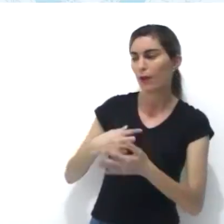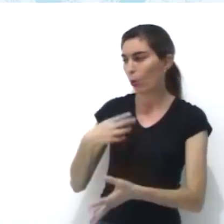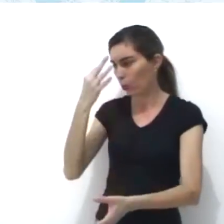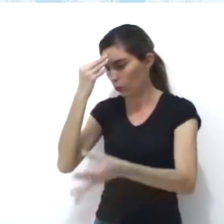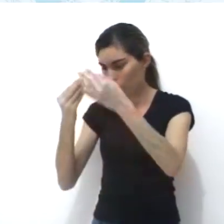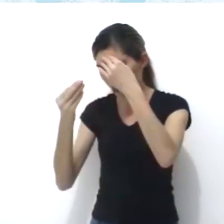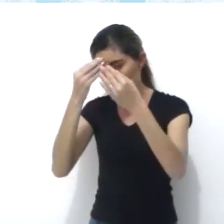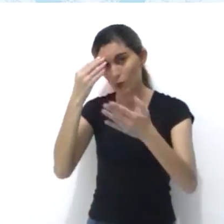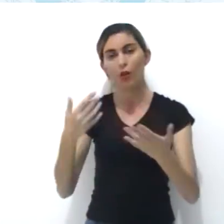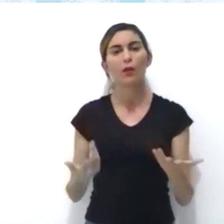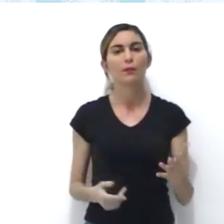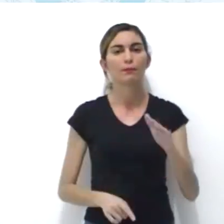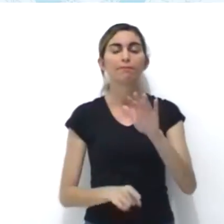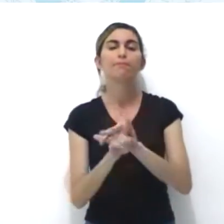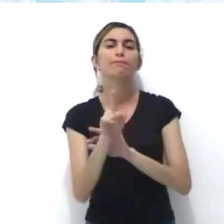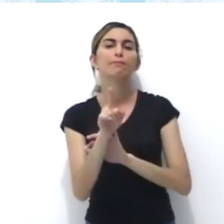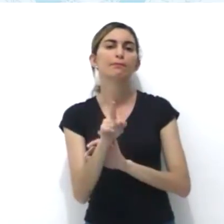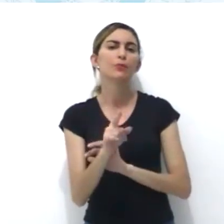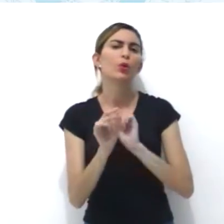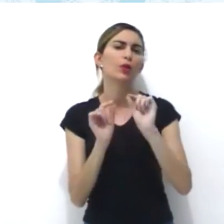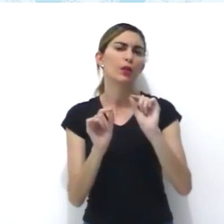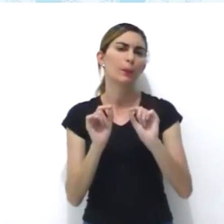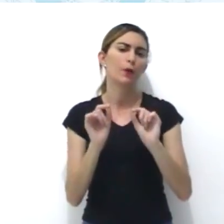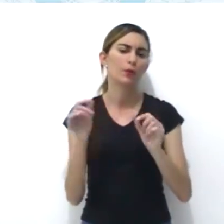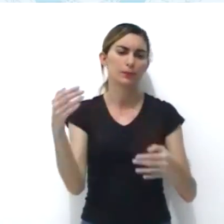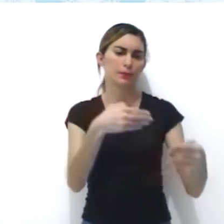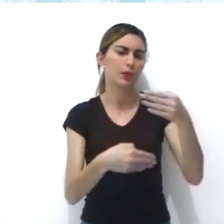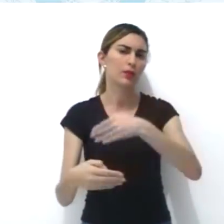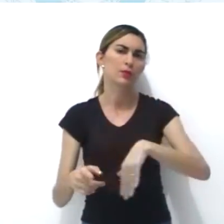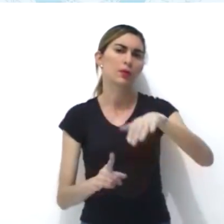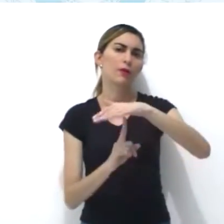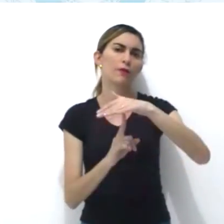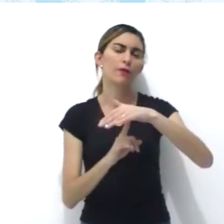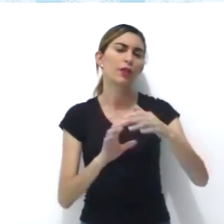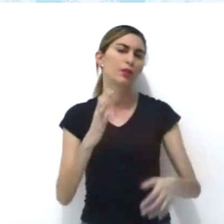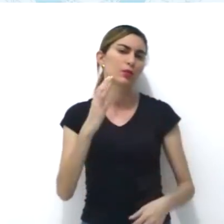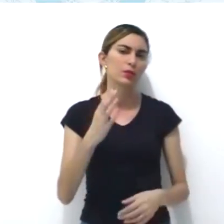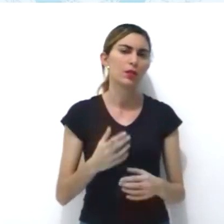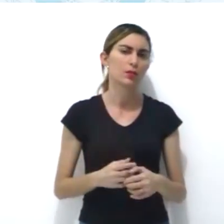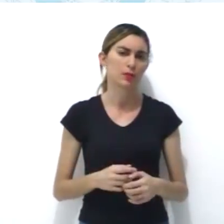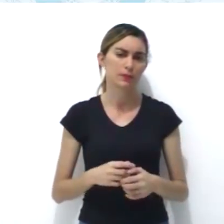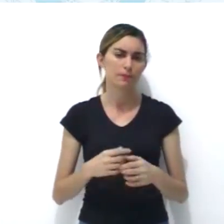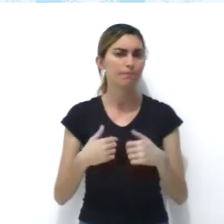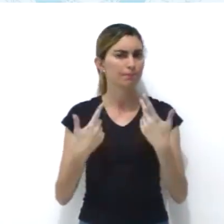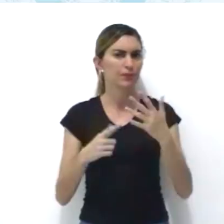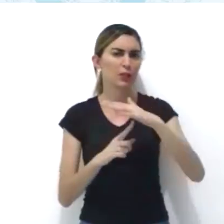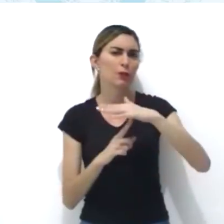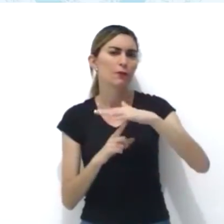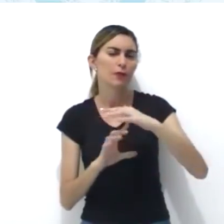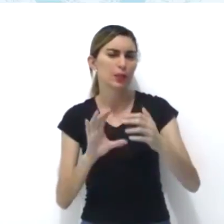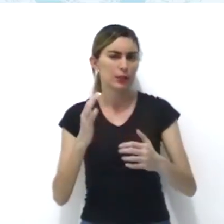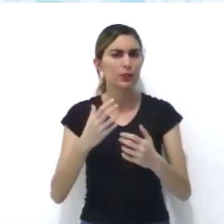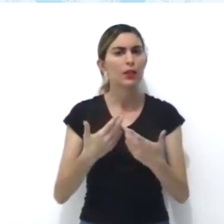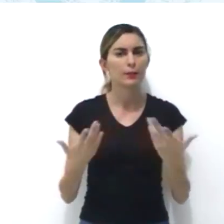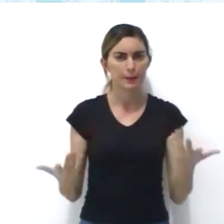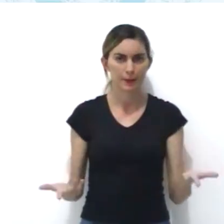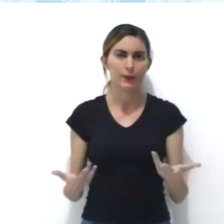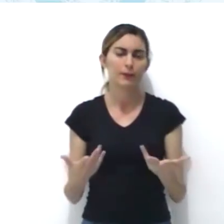outro escreveu. E aí você pode estar se perguntando, quem é que pode participar das feiras de ciências? As feiras elas